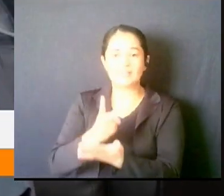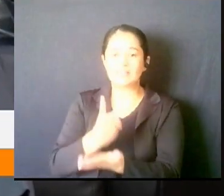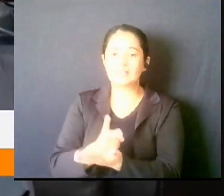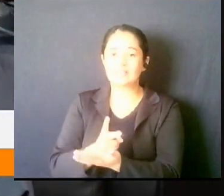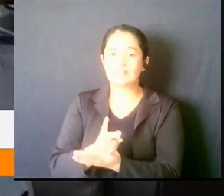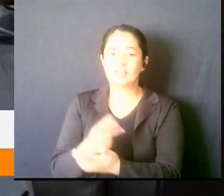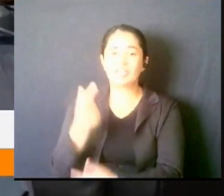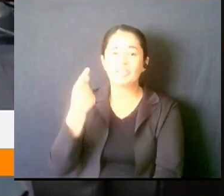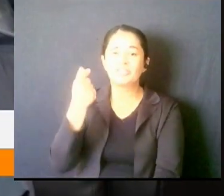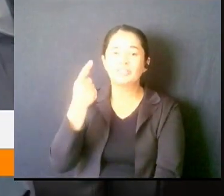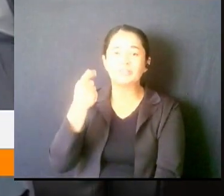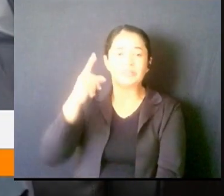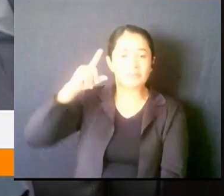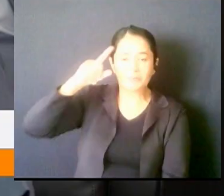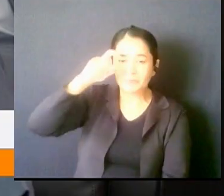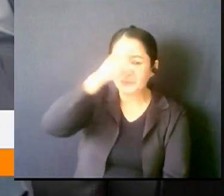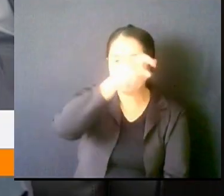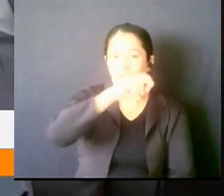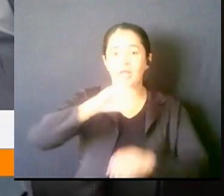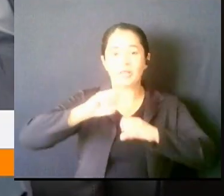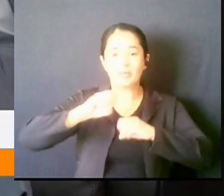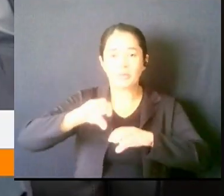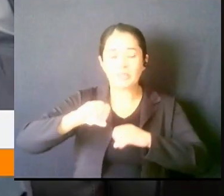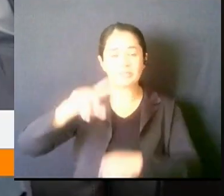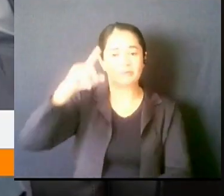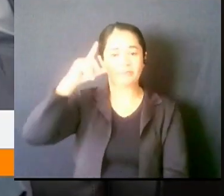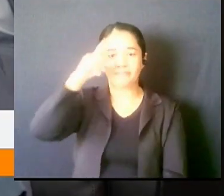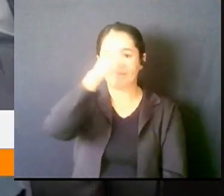dificuldade de educação. Então, a gente vê